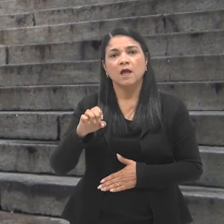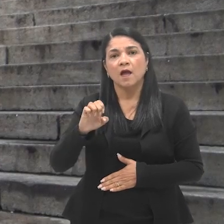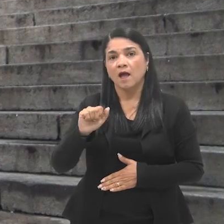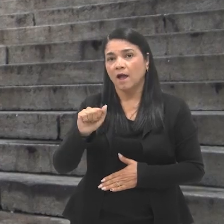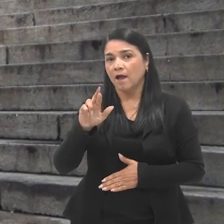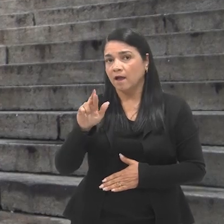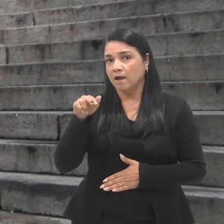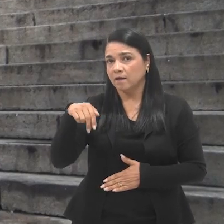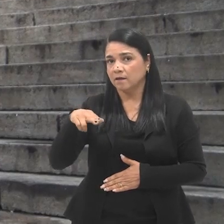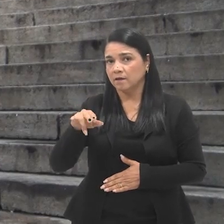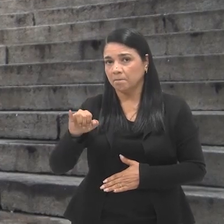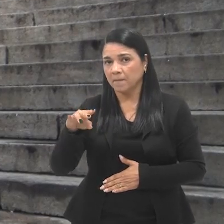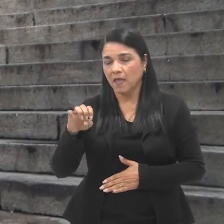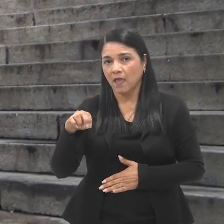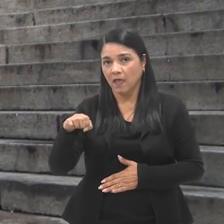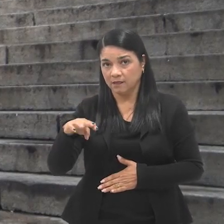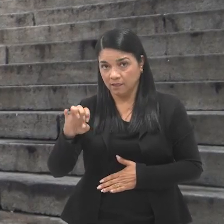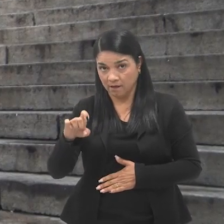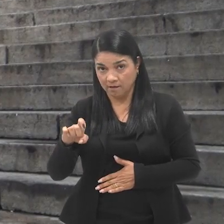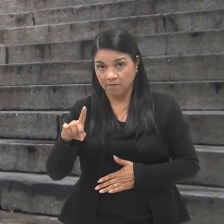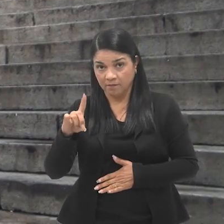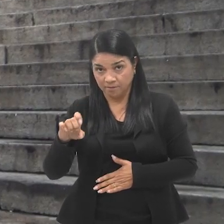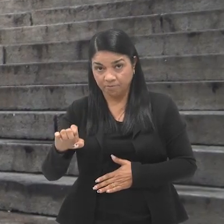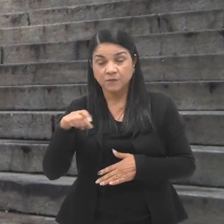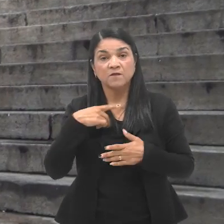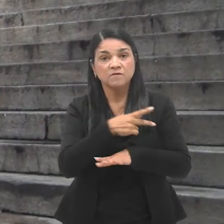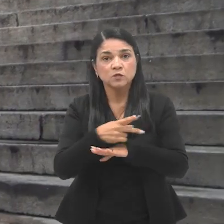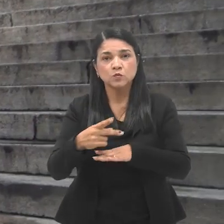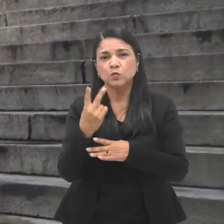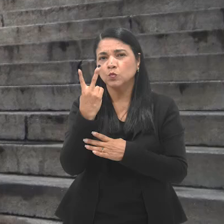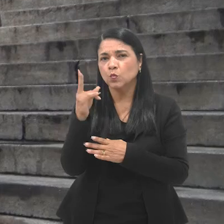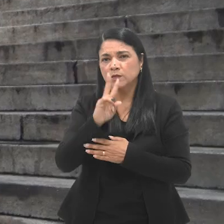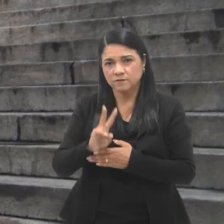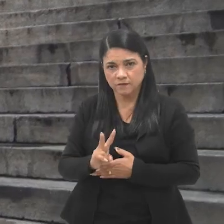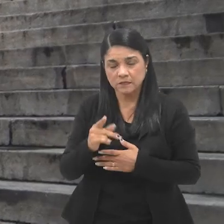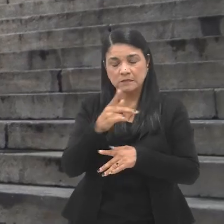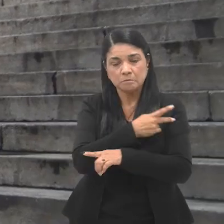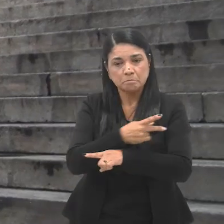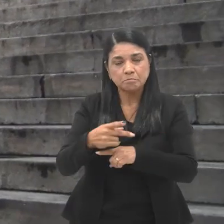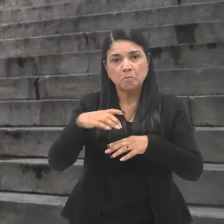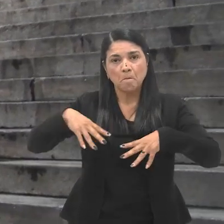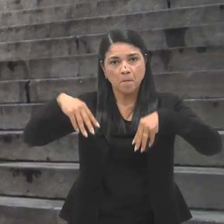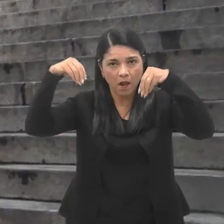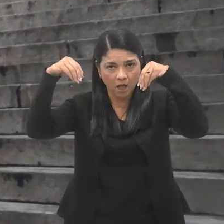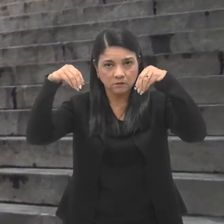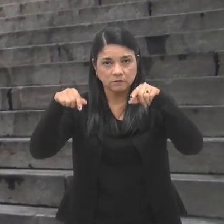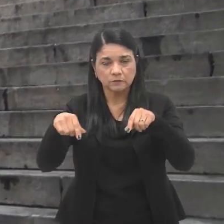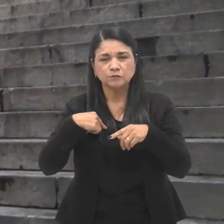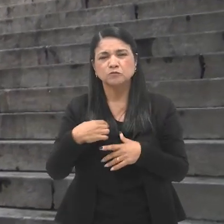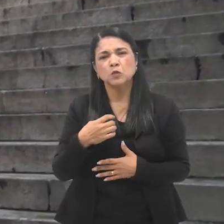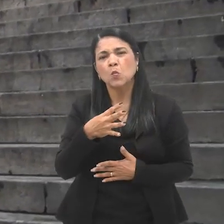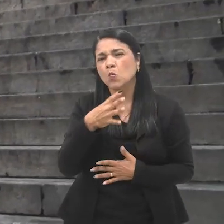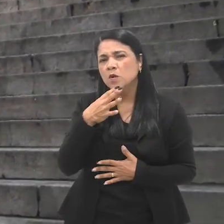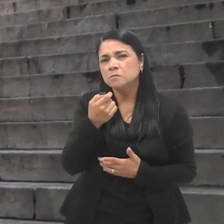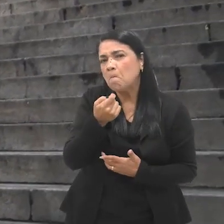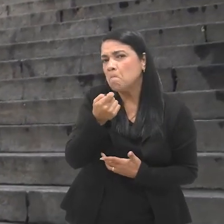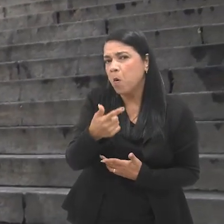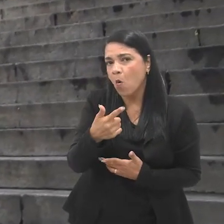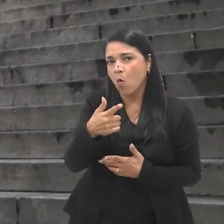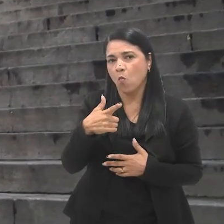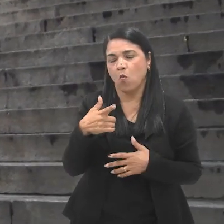Memória, esteve no palácio apenas 2 vezes e tem histórias pouco conhecidas sobre a obra.